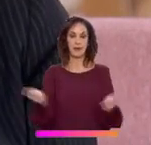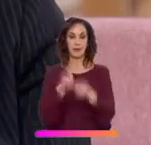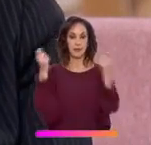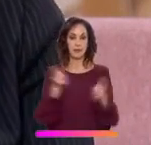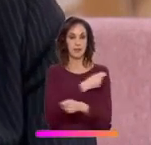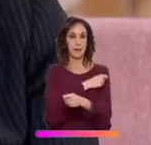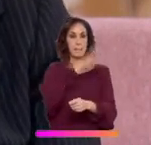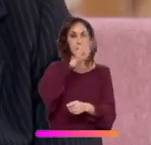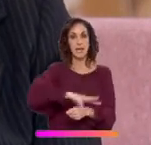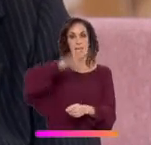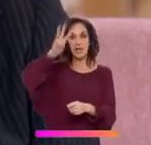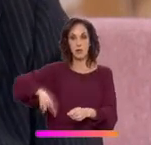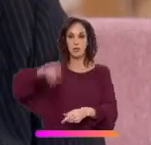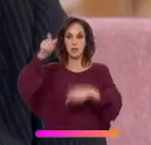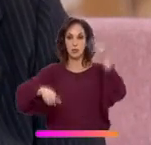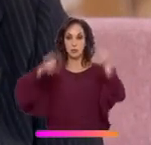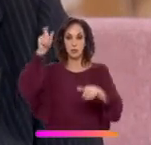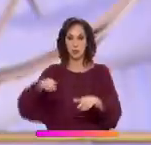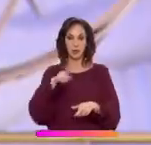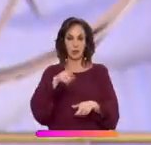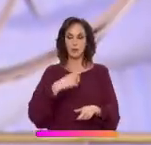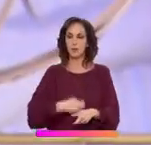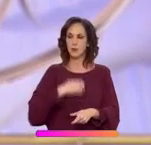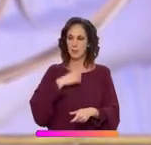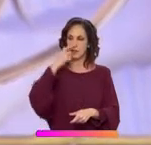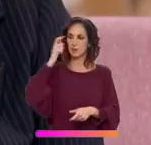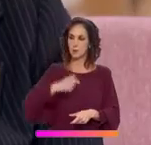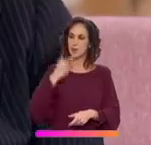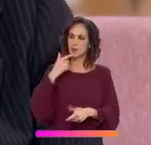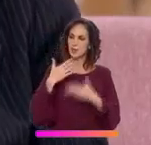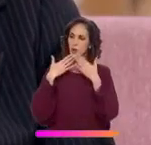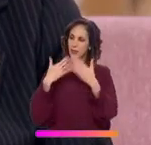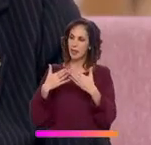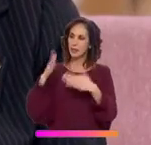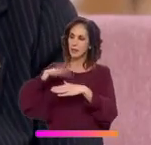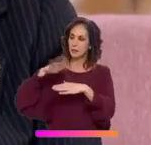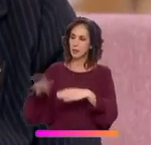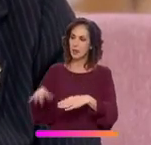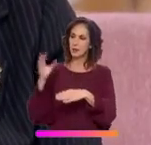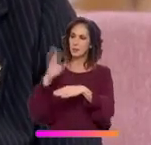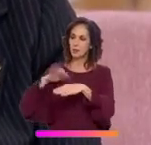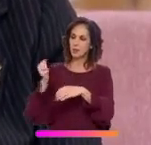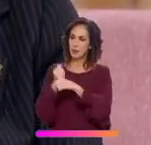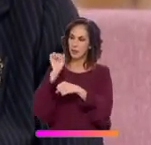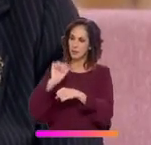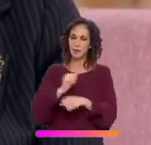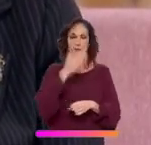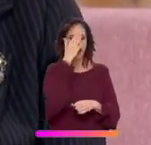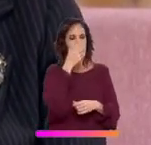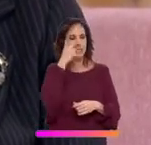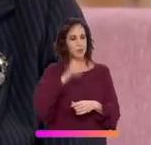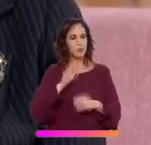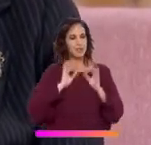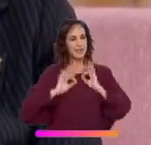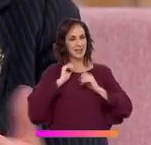milhões de pessoas. E sente que as pessoas lhe estão gratas por esse serviço? Eu acho que as pessoas me têm tratado bem. E